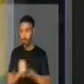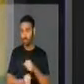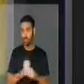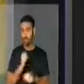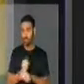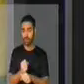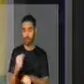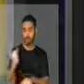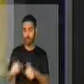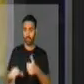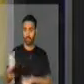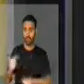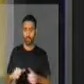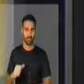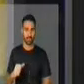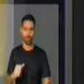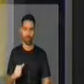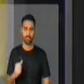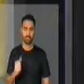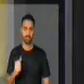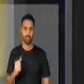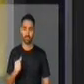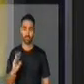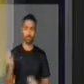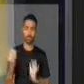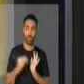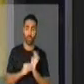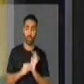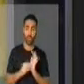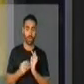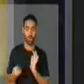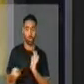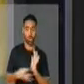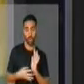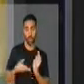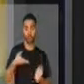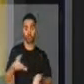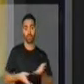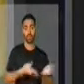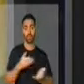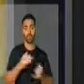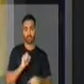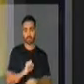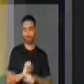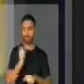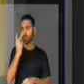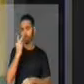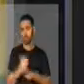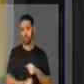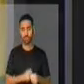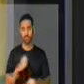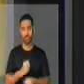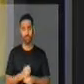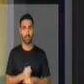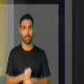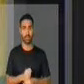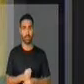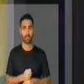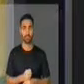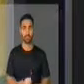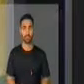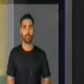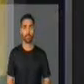avaliar, para se incluir no rol tratamentos ou procedimentos, até mesmo de